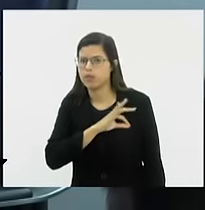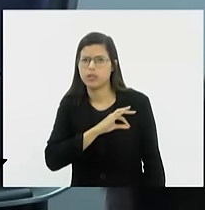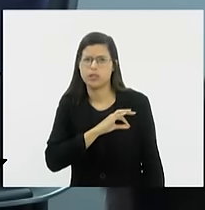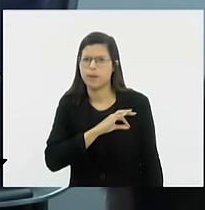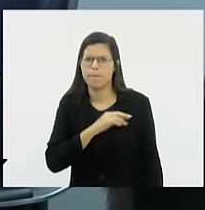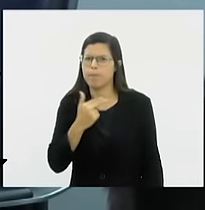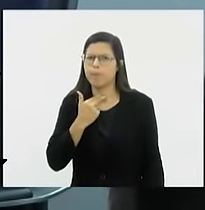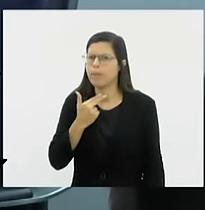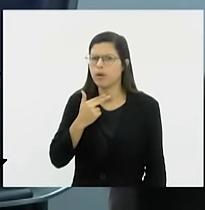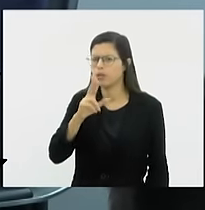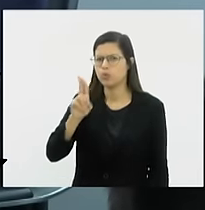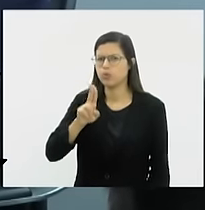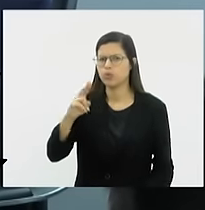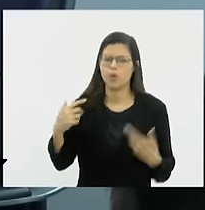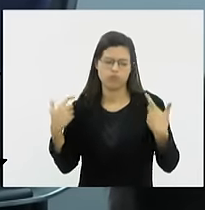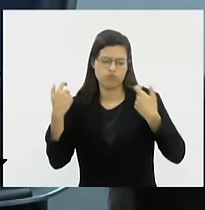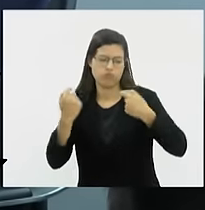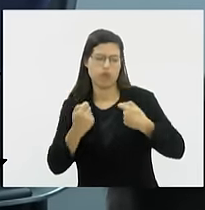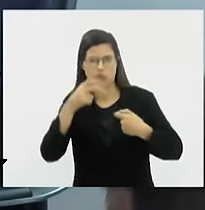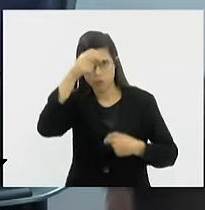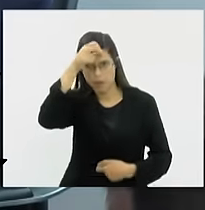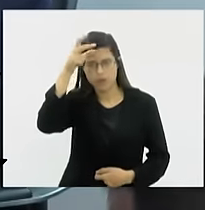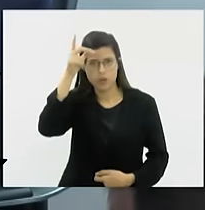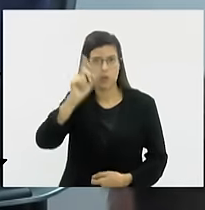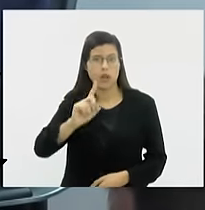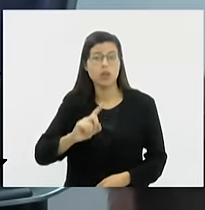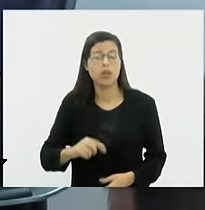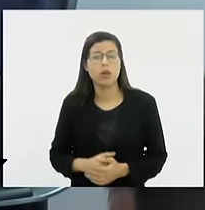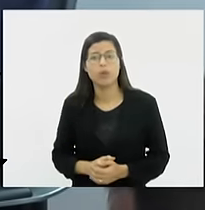não. Por que que a Polícia Militar, que tem um